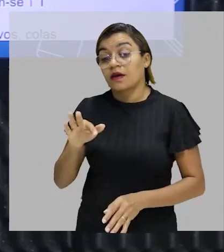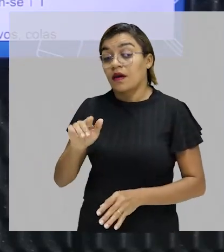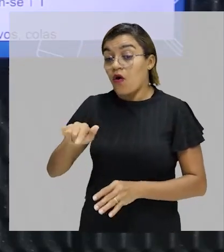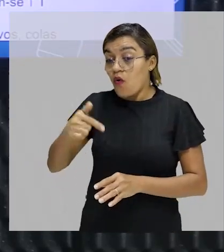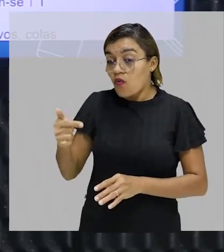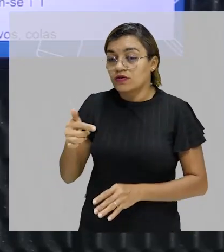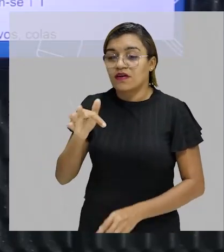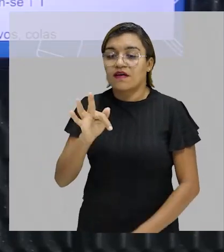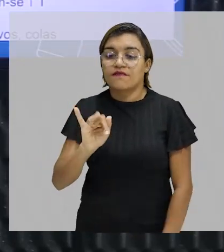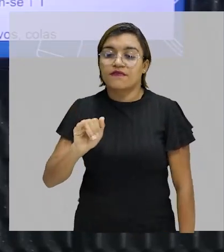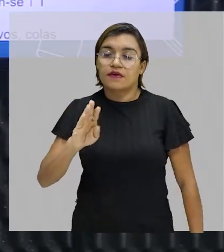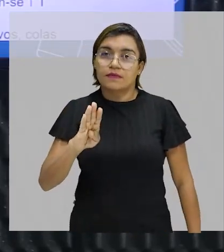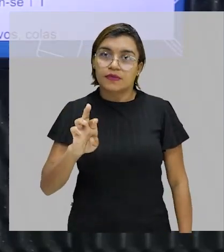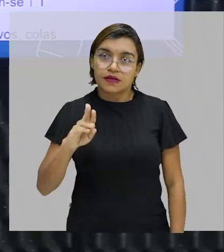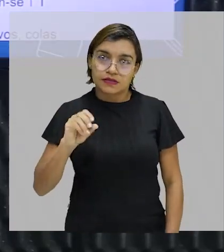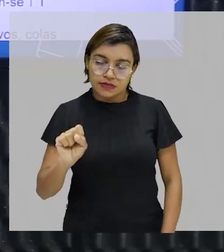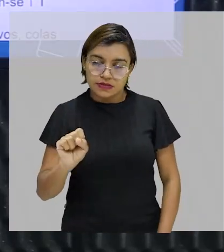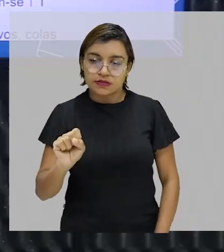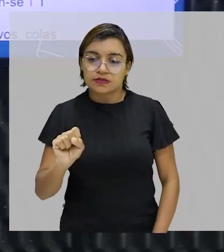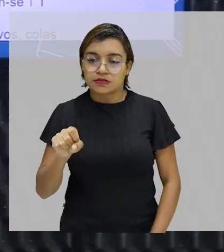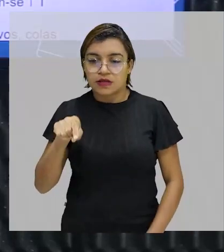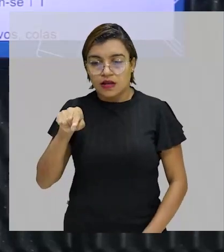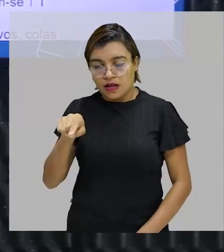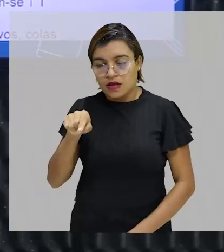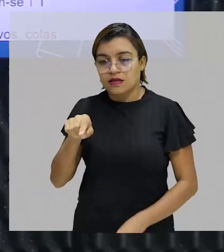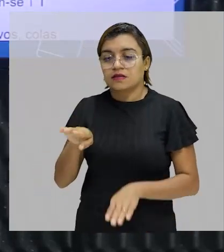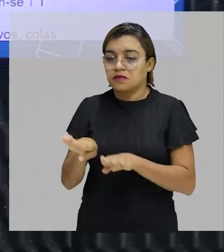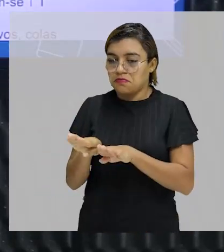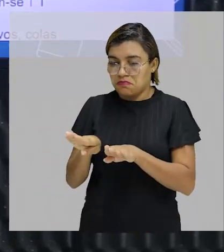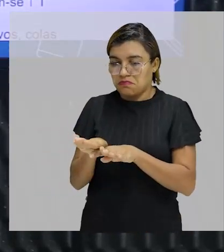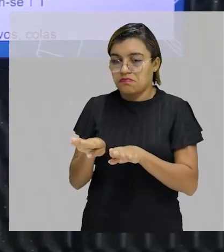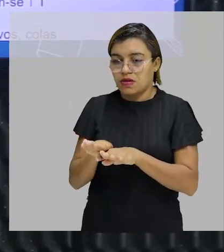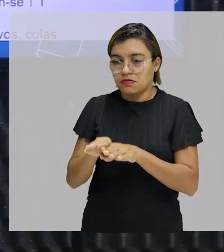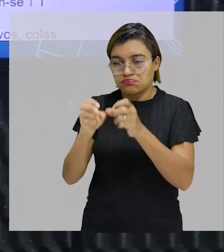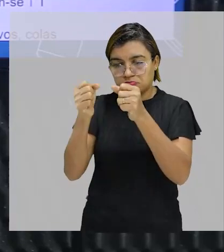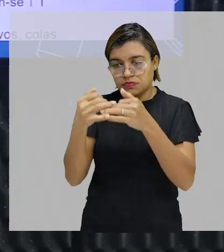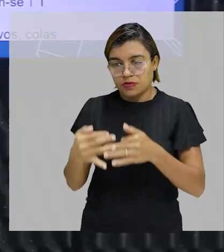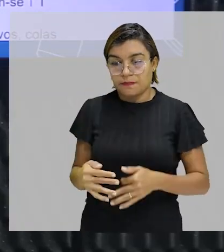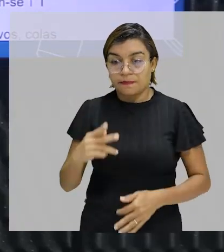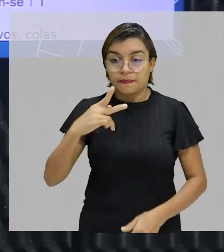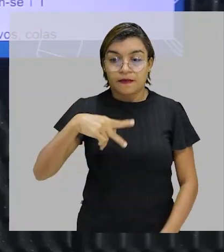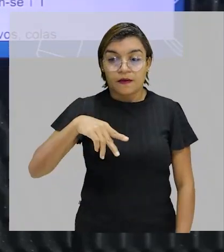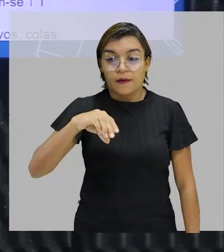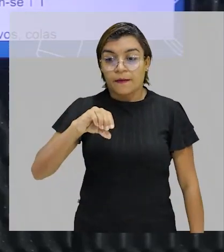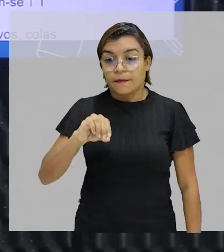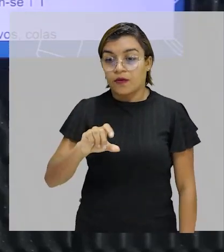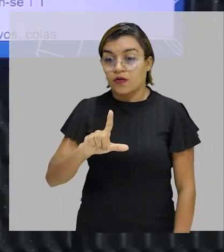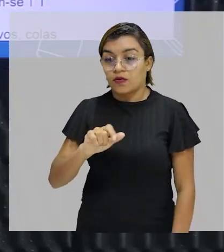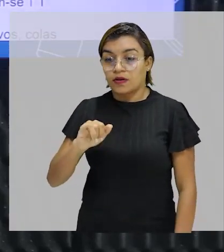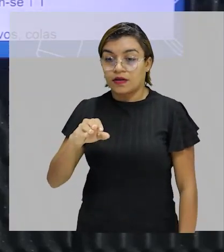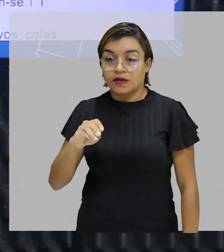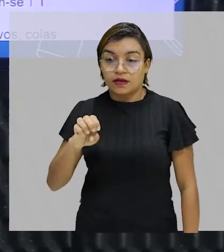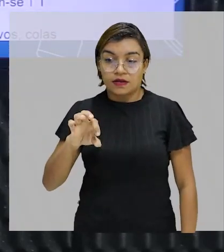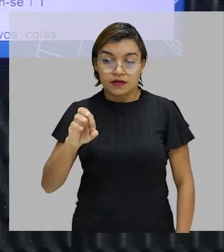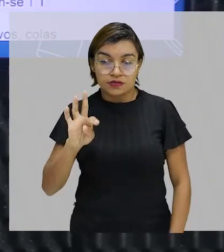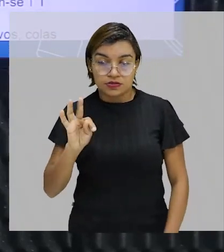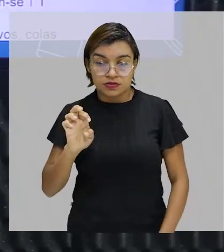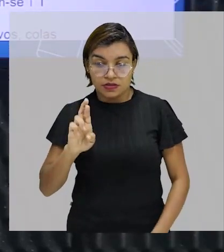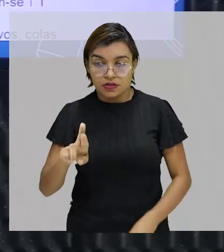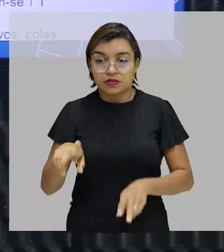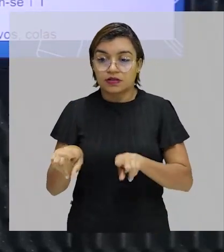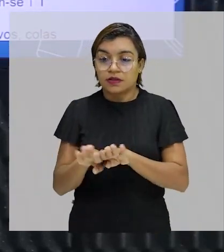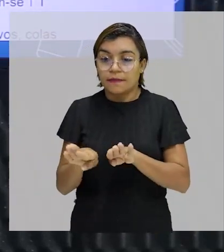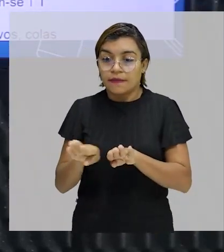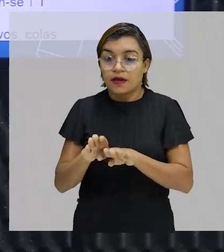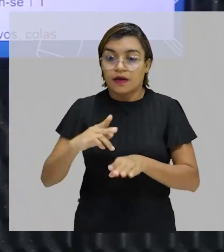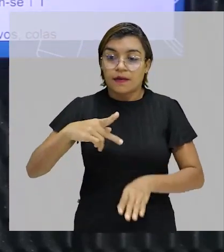as fibras sintéticas. Podemos falar assim também. O poliéster, a poliamida, o acrílico,